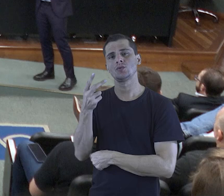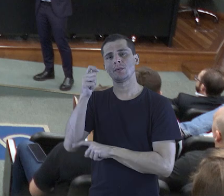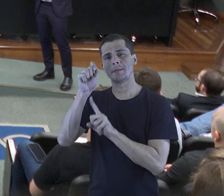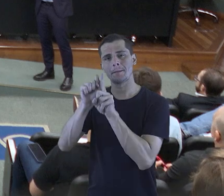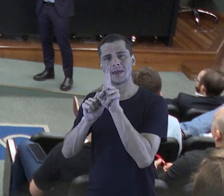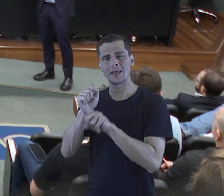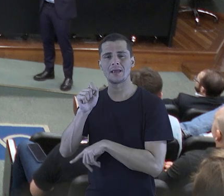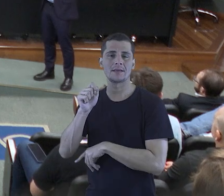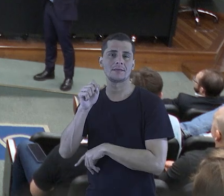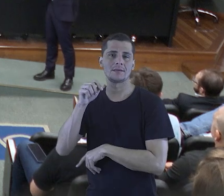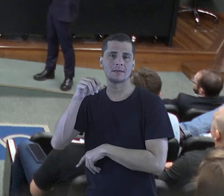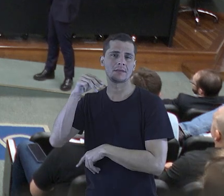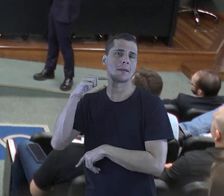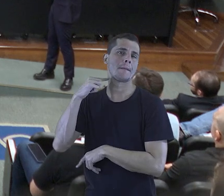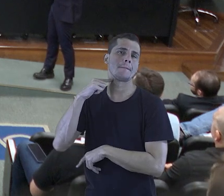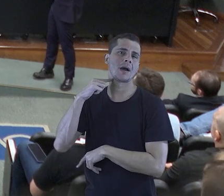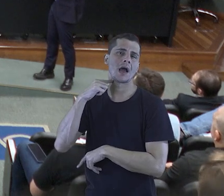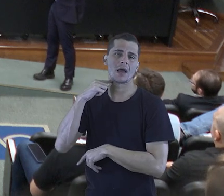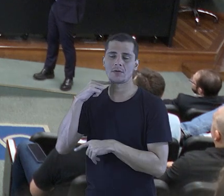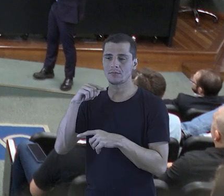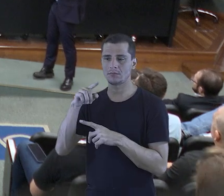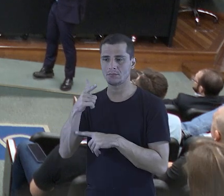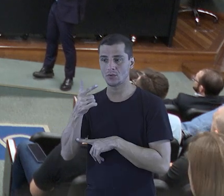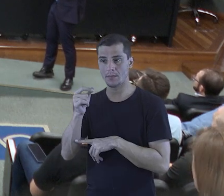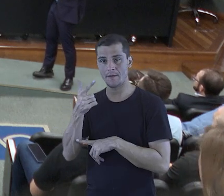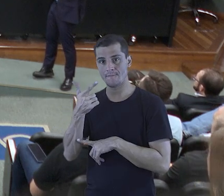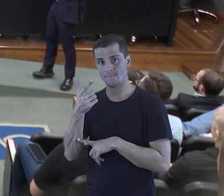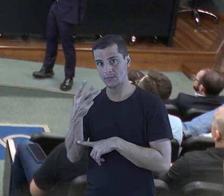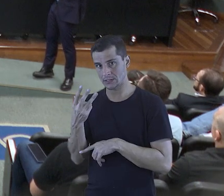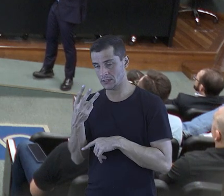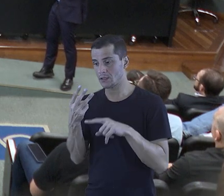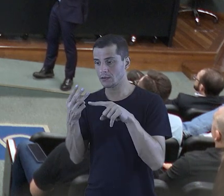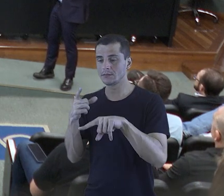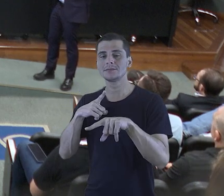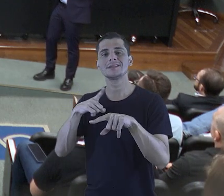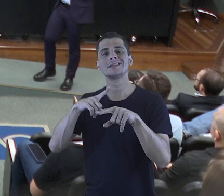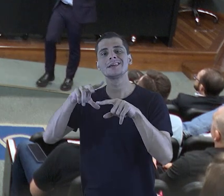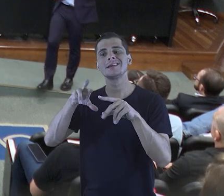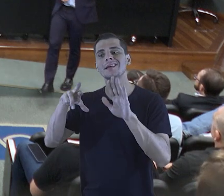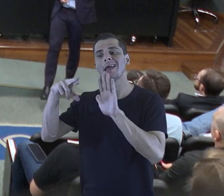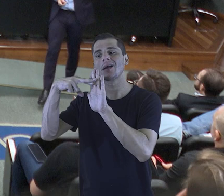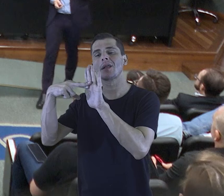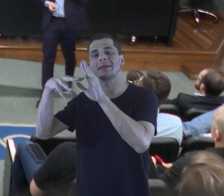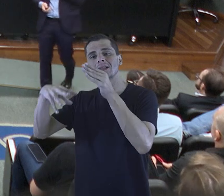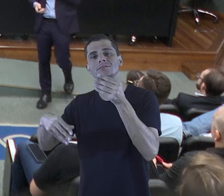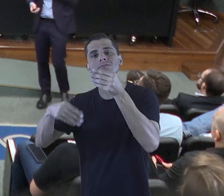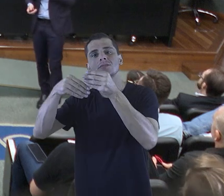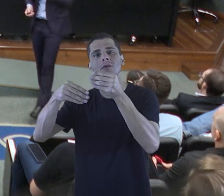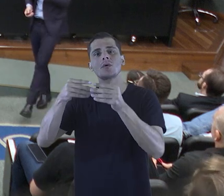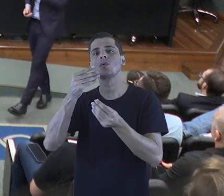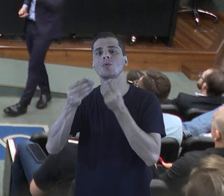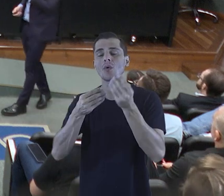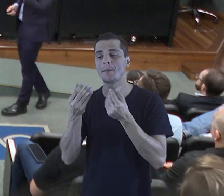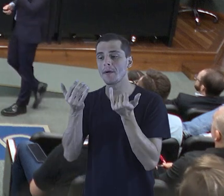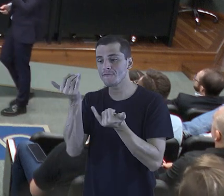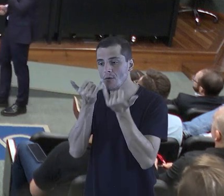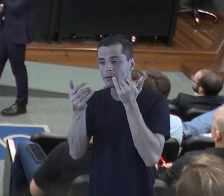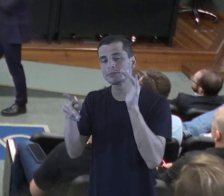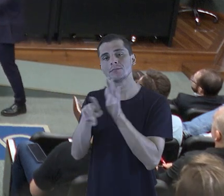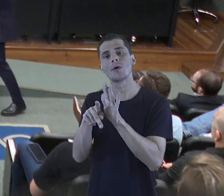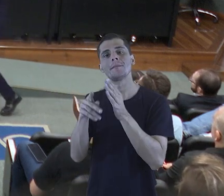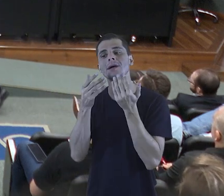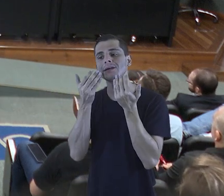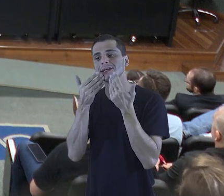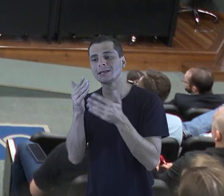semana passada, soltou uma regulamentação enunciada sobre dados de criança e adolescente.